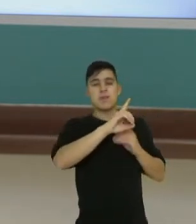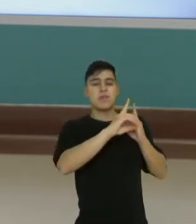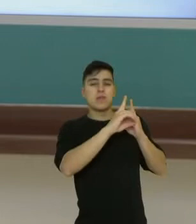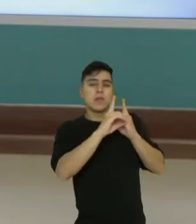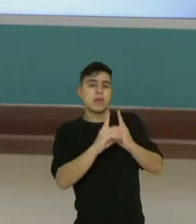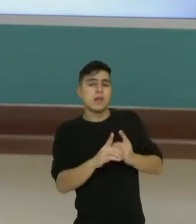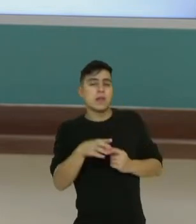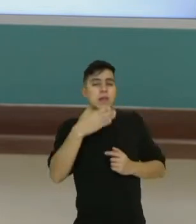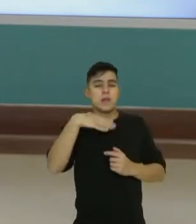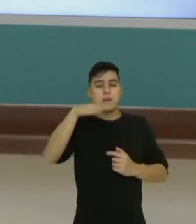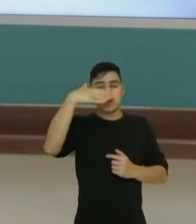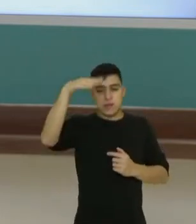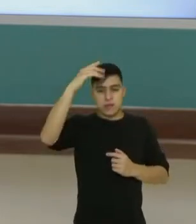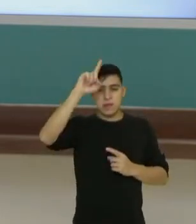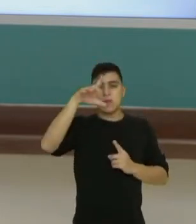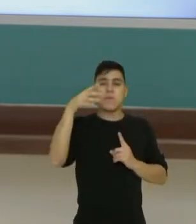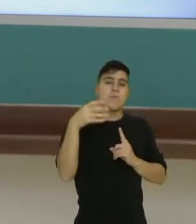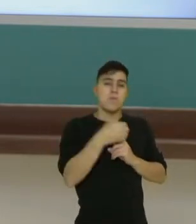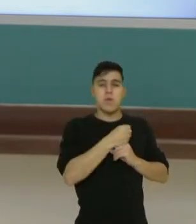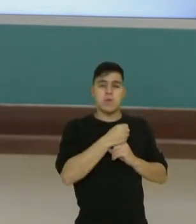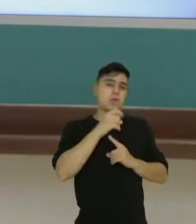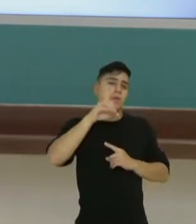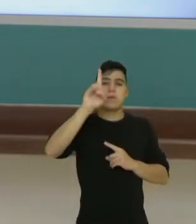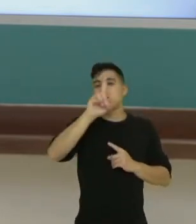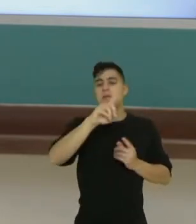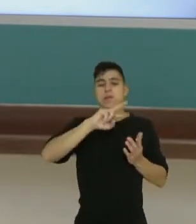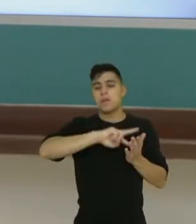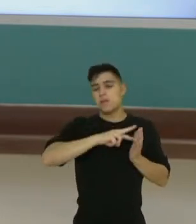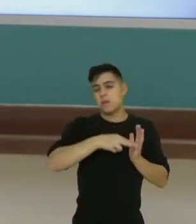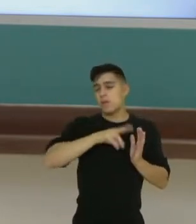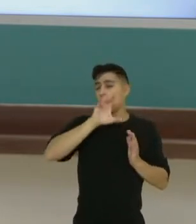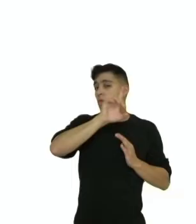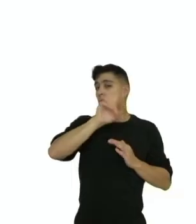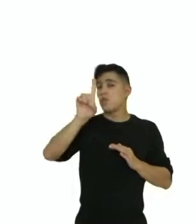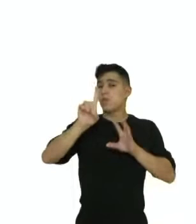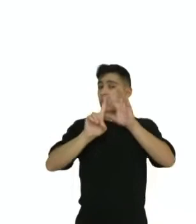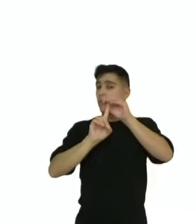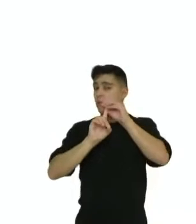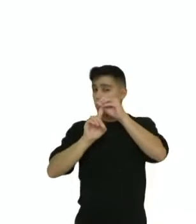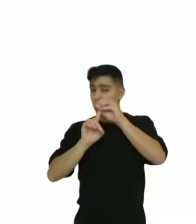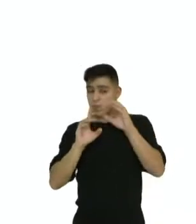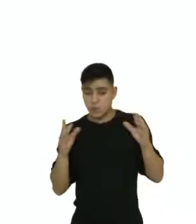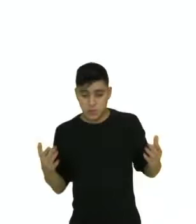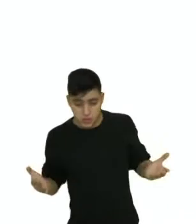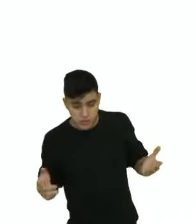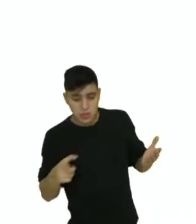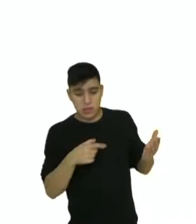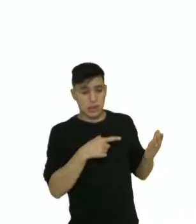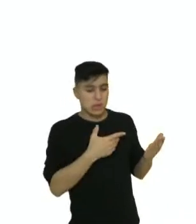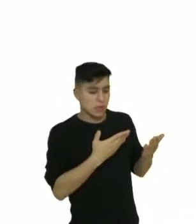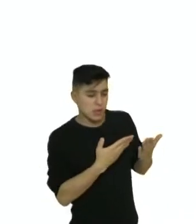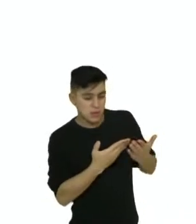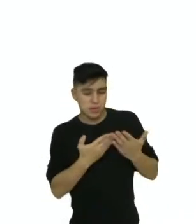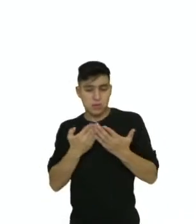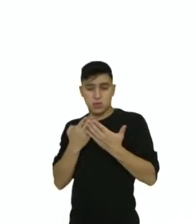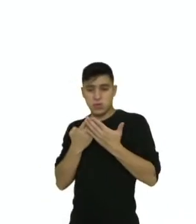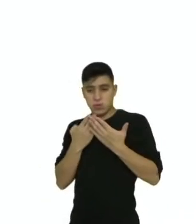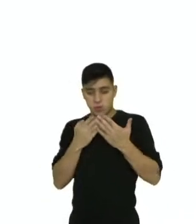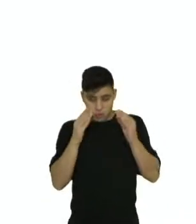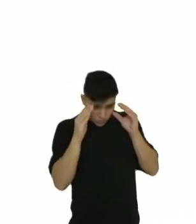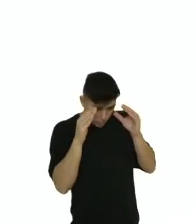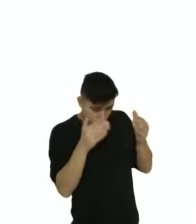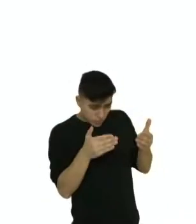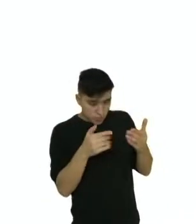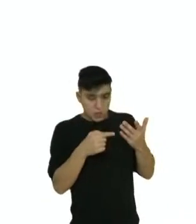ela é uma doutrina monoteísta, ou seja, embasada em um Deus único, em que você tem os estudos destinados